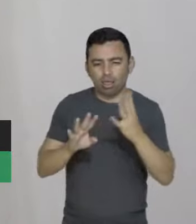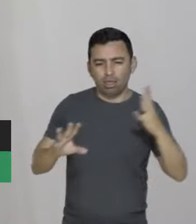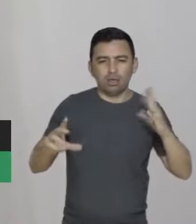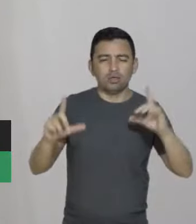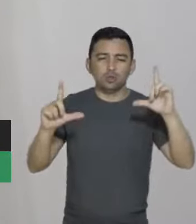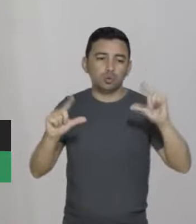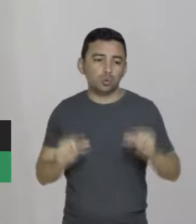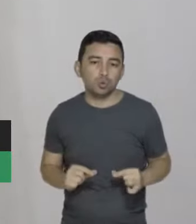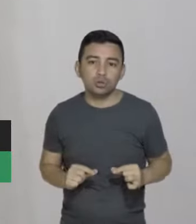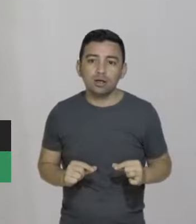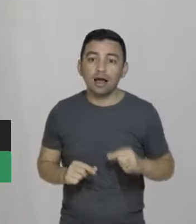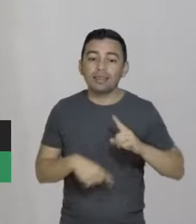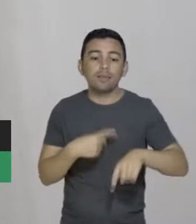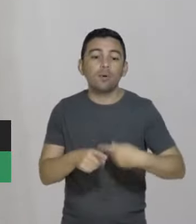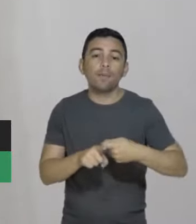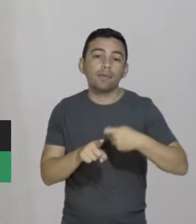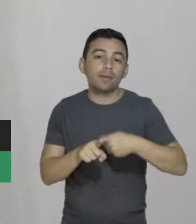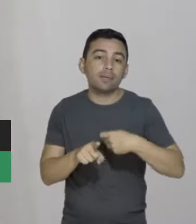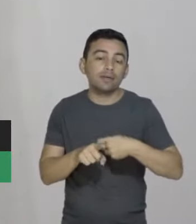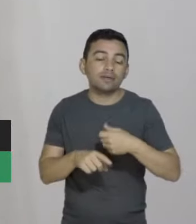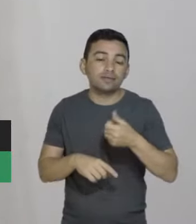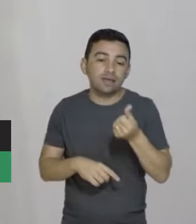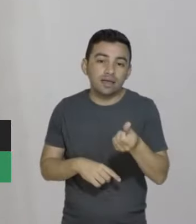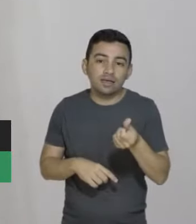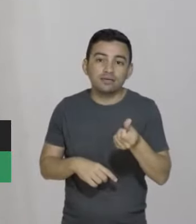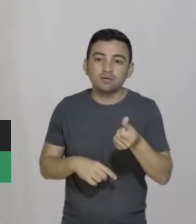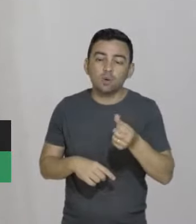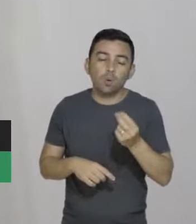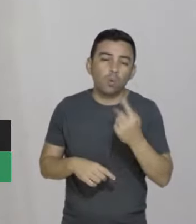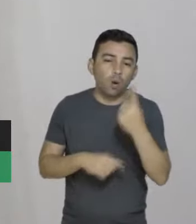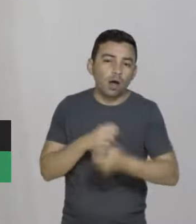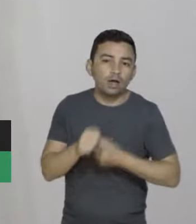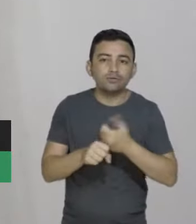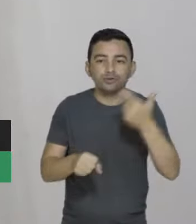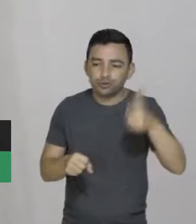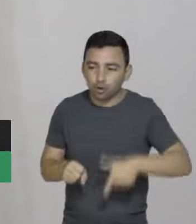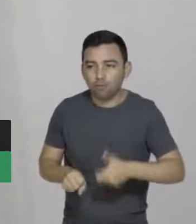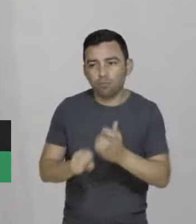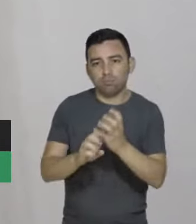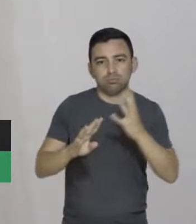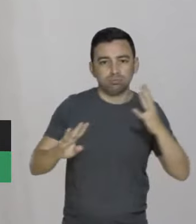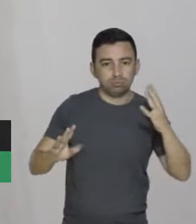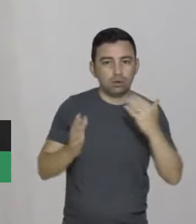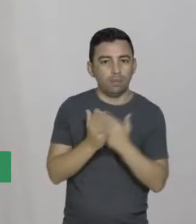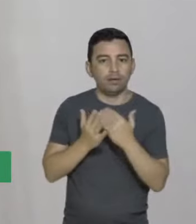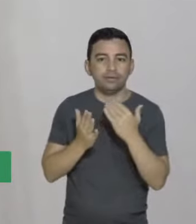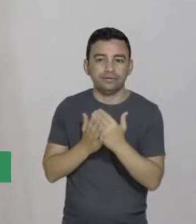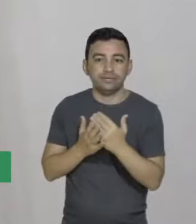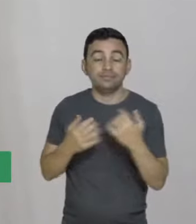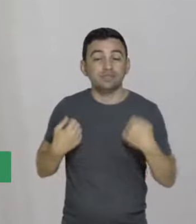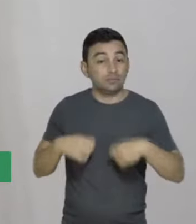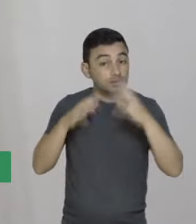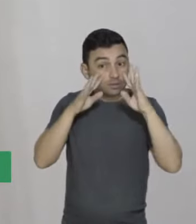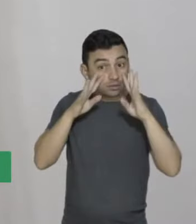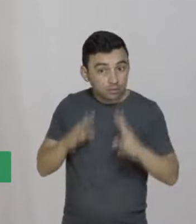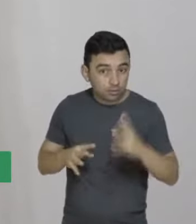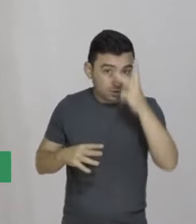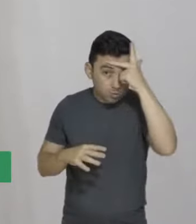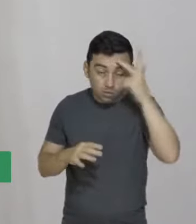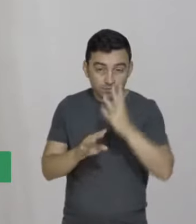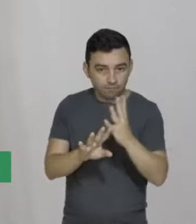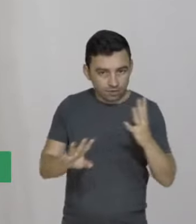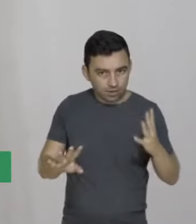pessoas, daqui a 6 meses, um ano, nós teremos uma fila gigantesca de novo da saúde. Nós precisamos, sim, dar atenção a essas pessoas que estão na fila,